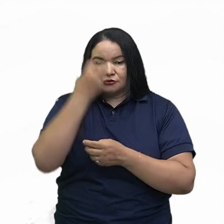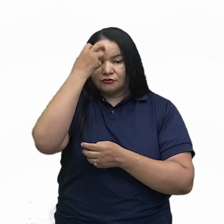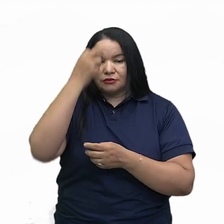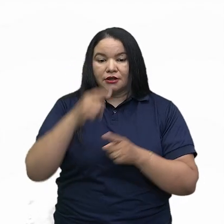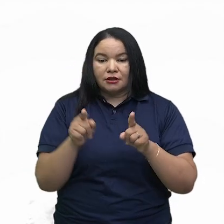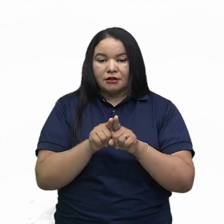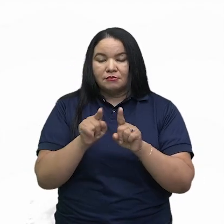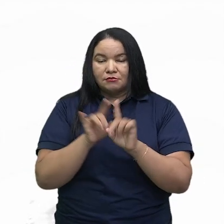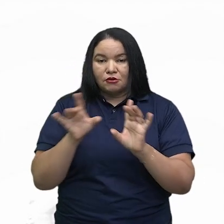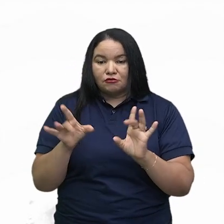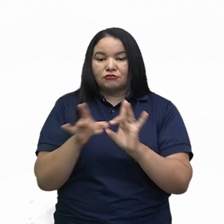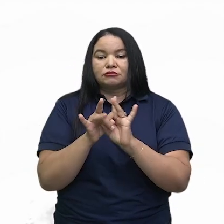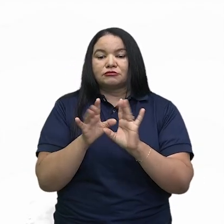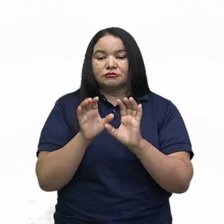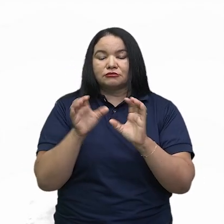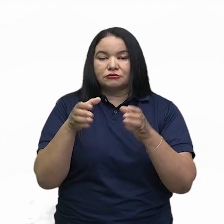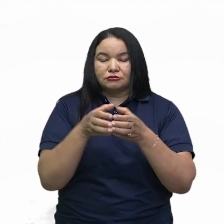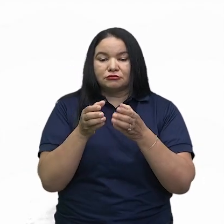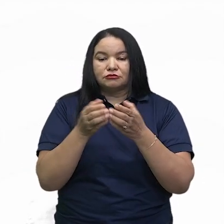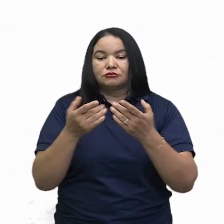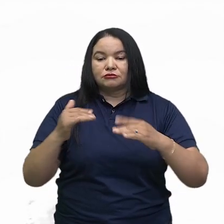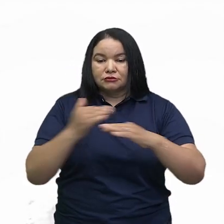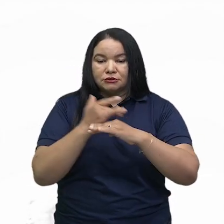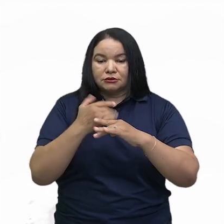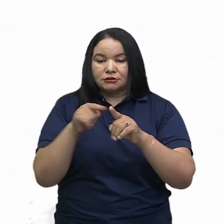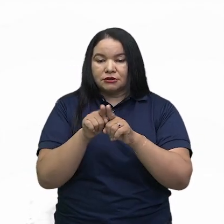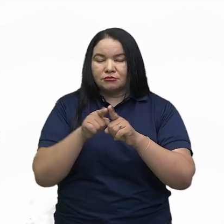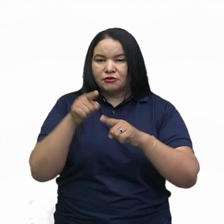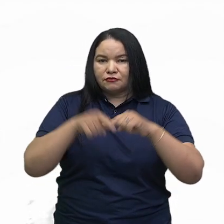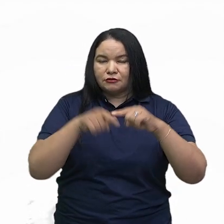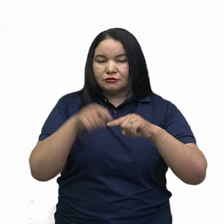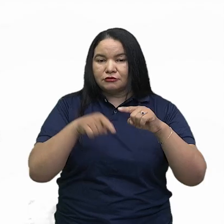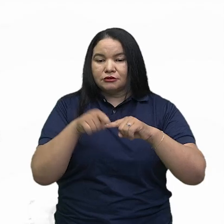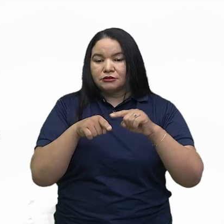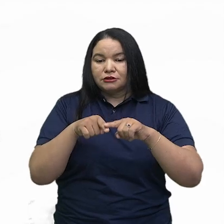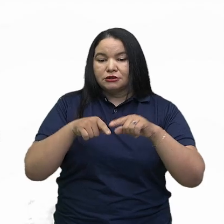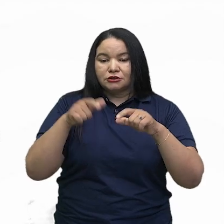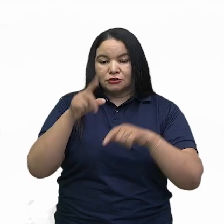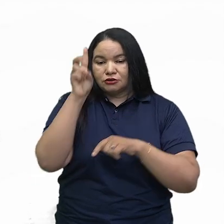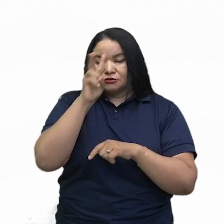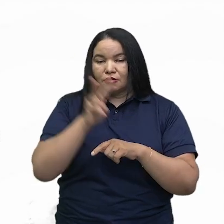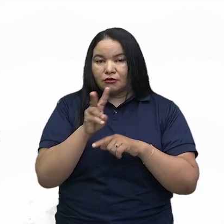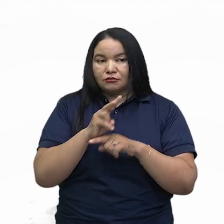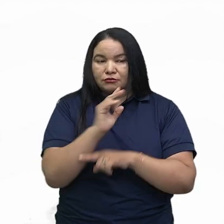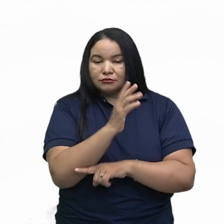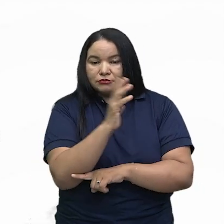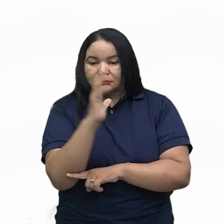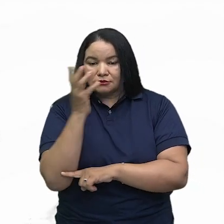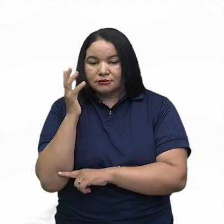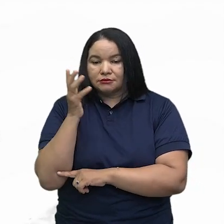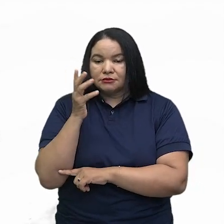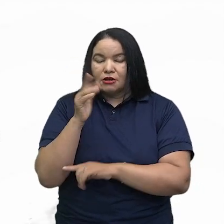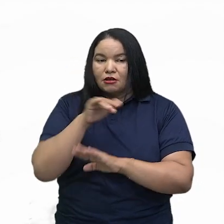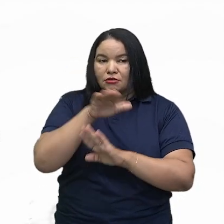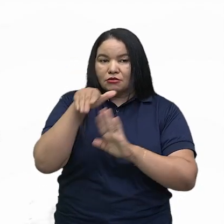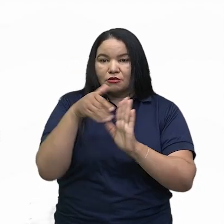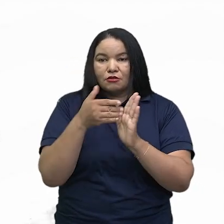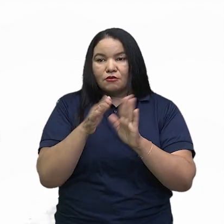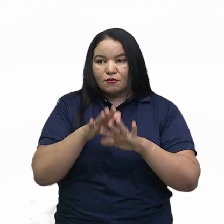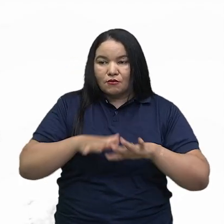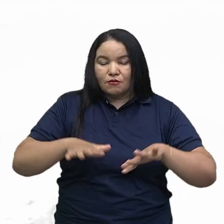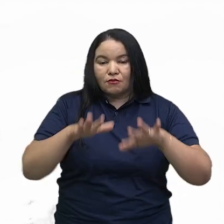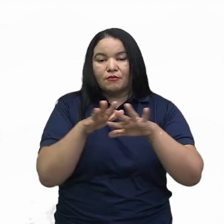além do conjunto urbano, de sítios, valores históricos, paisagístico. Então, todo esse olhar